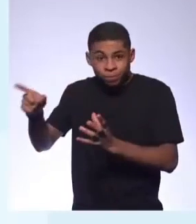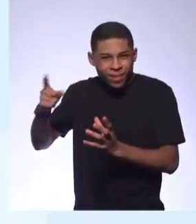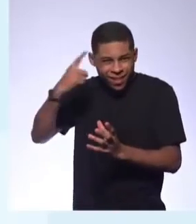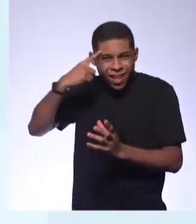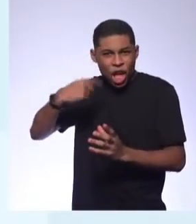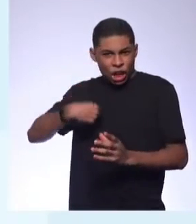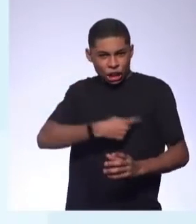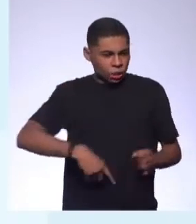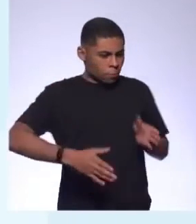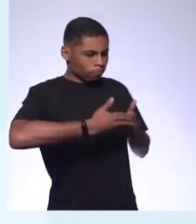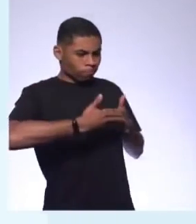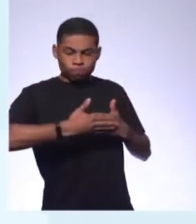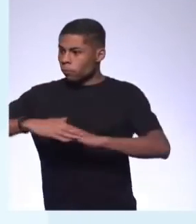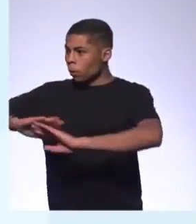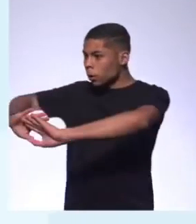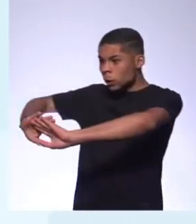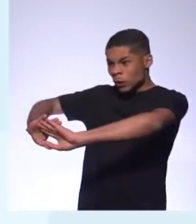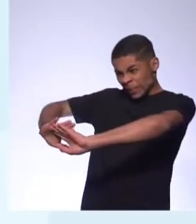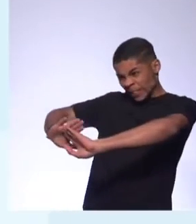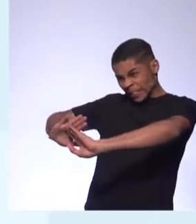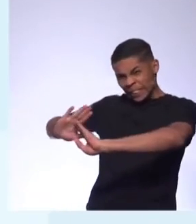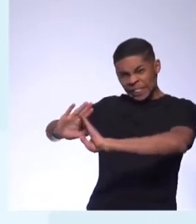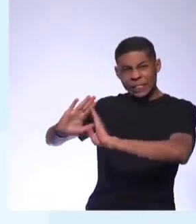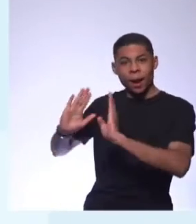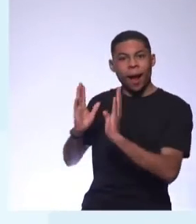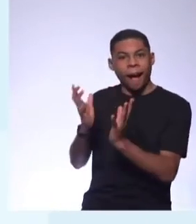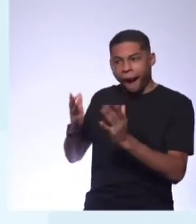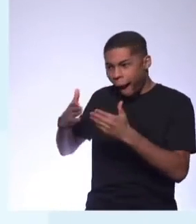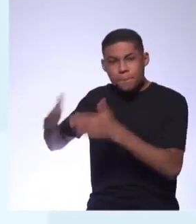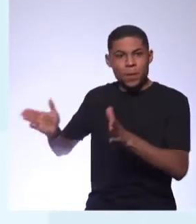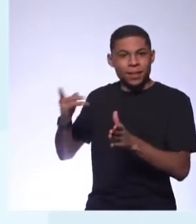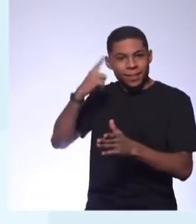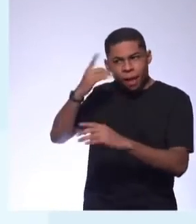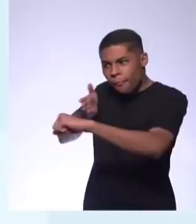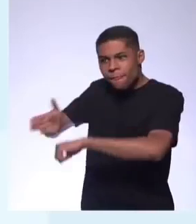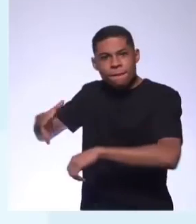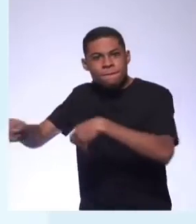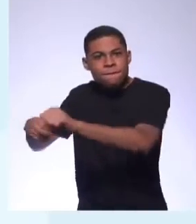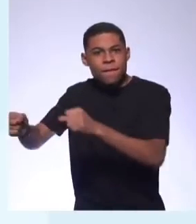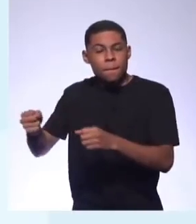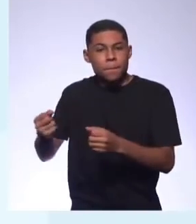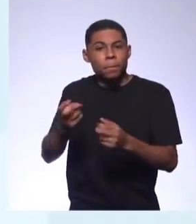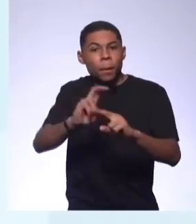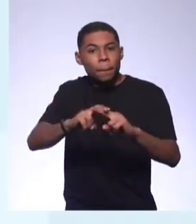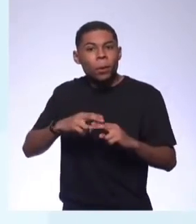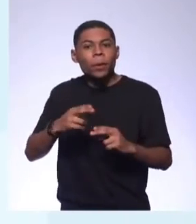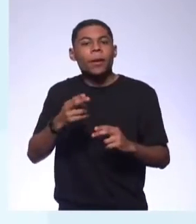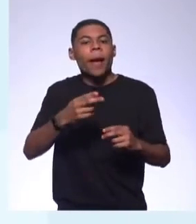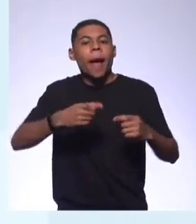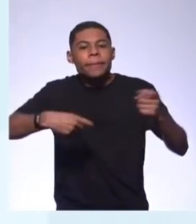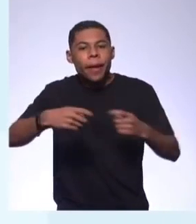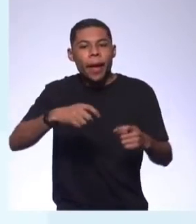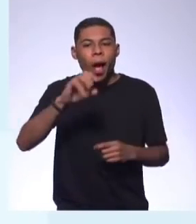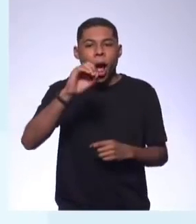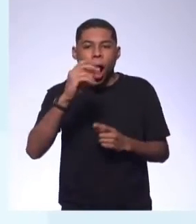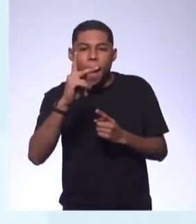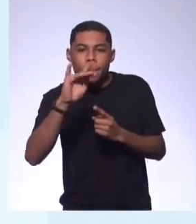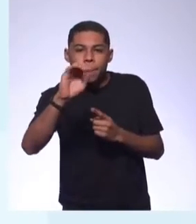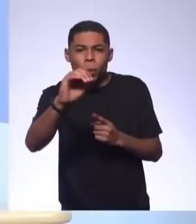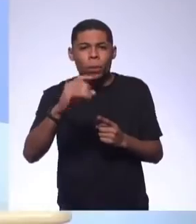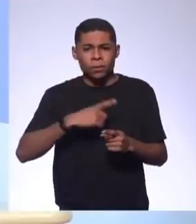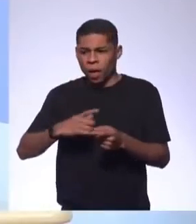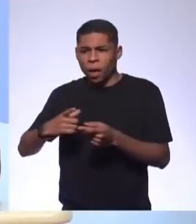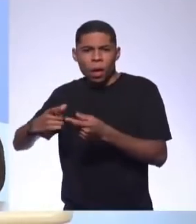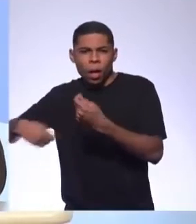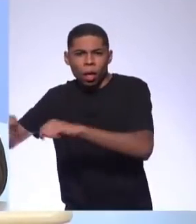mercado chinês. Isso vai acontecer devido à guerra do ópio, porque havia o tráfico